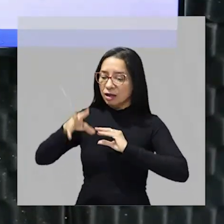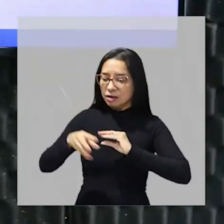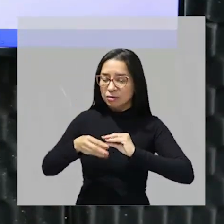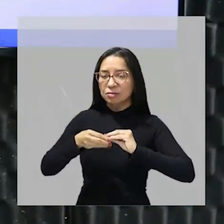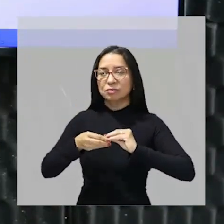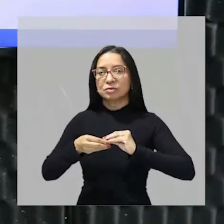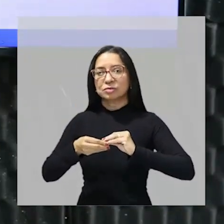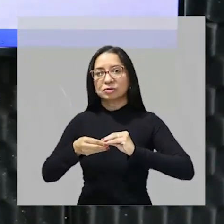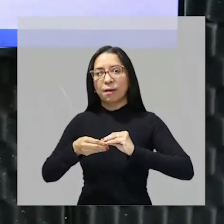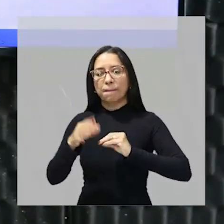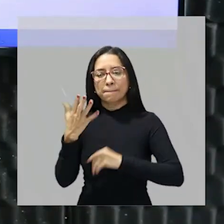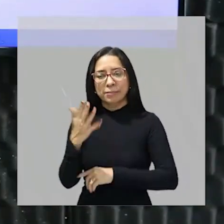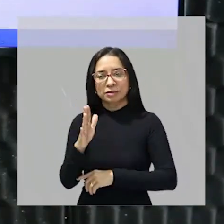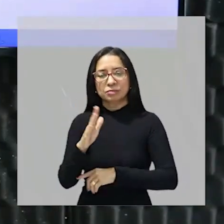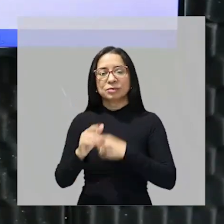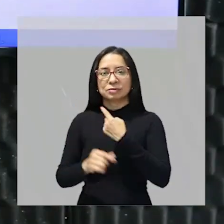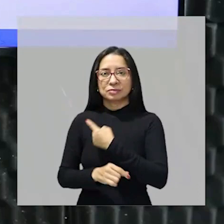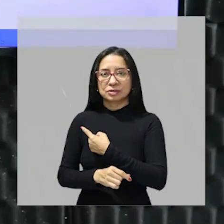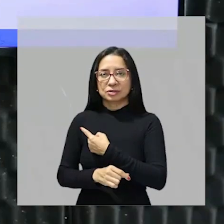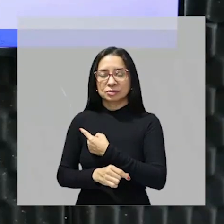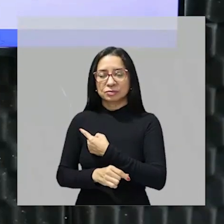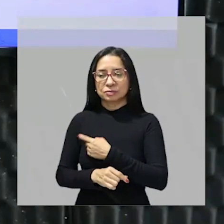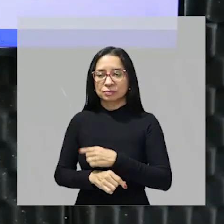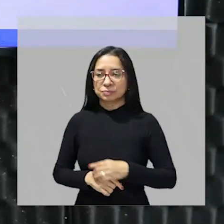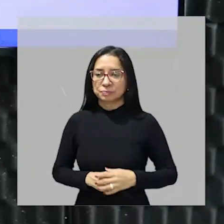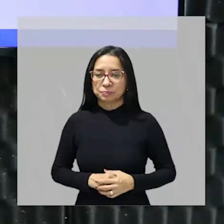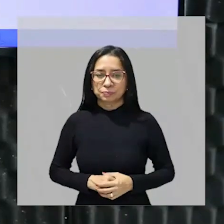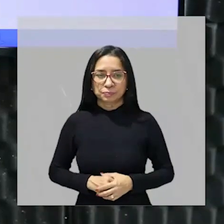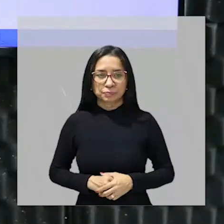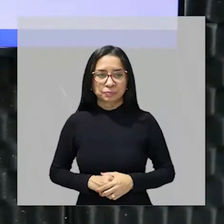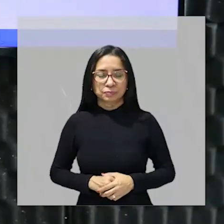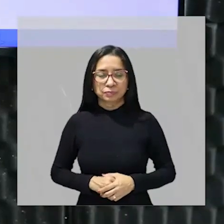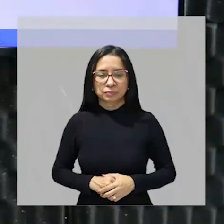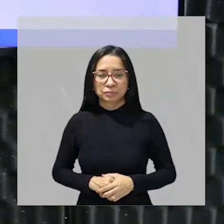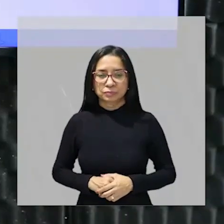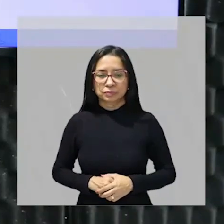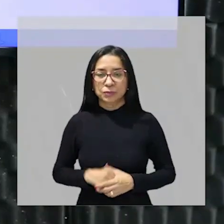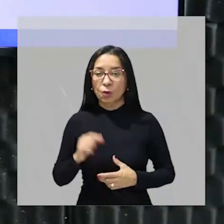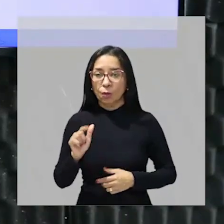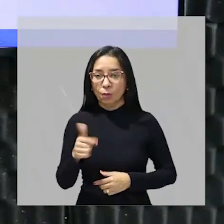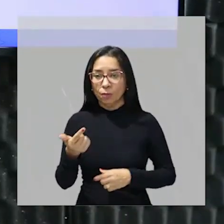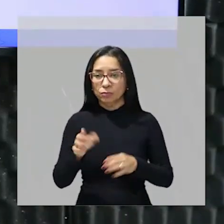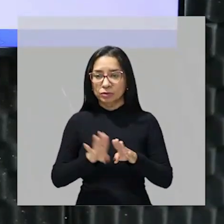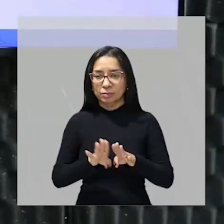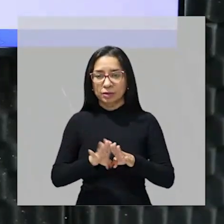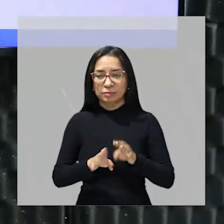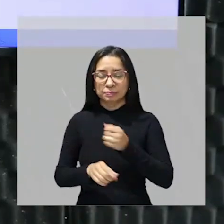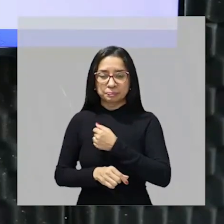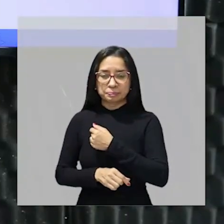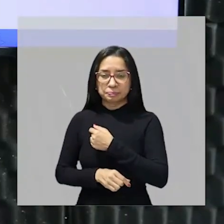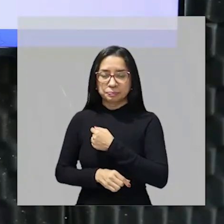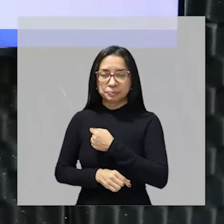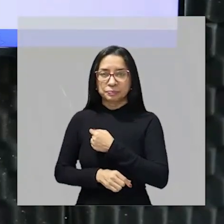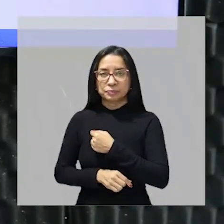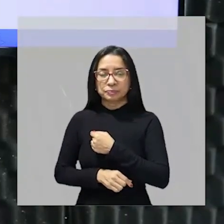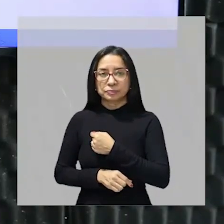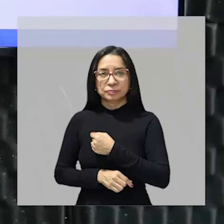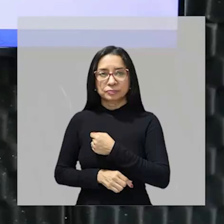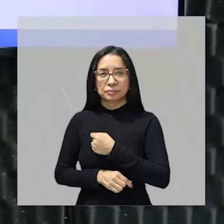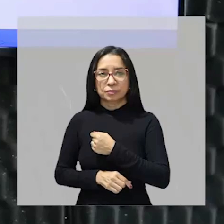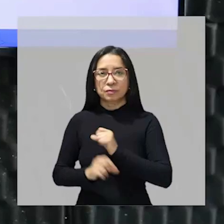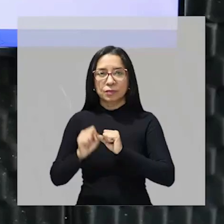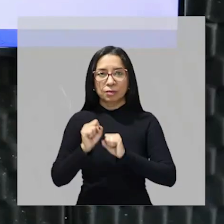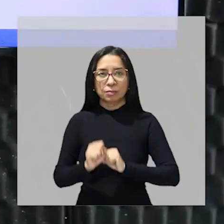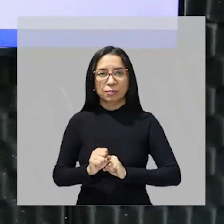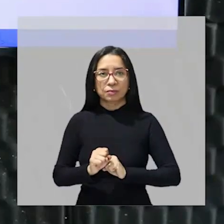Então é mais ou menos isso. Vamos dar continuidade aqui. Outra coisa que ele coloca, antes da gente passar para a próxima, é que